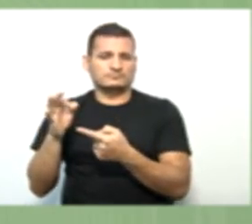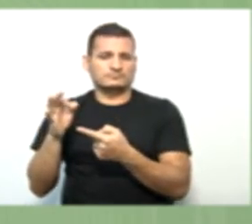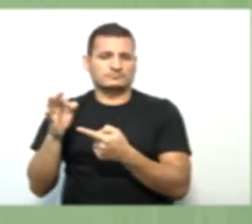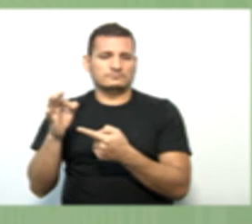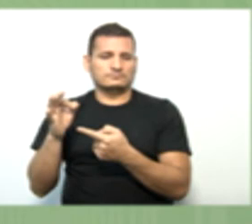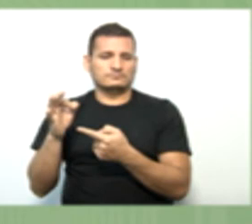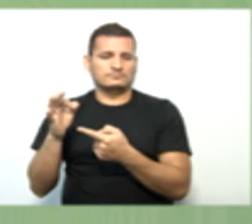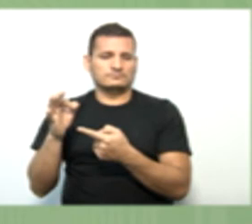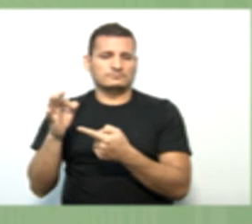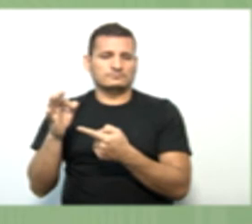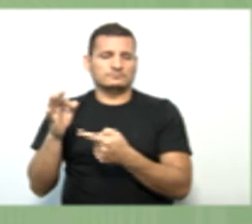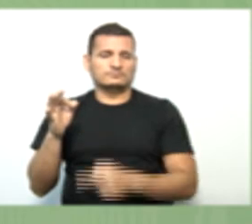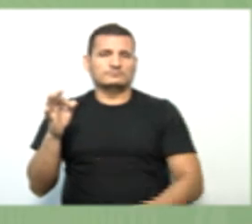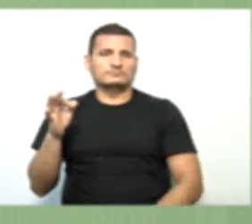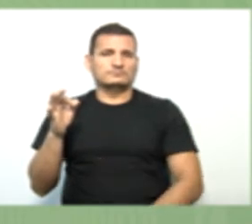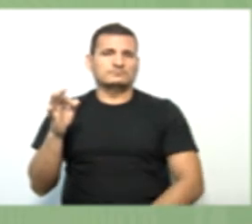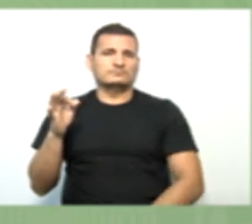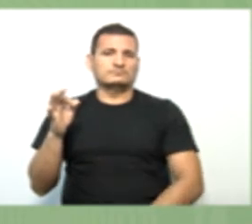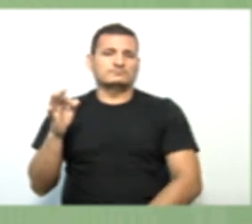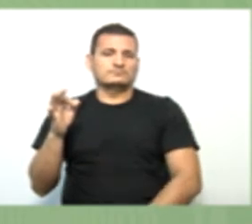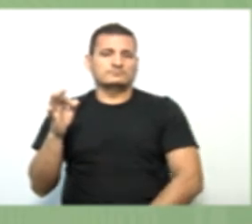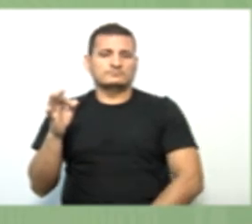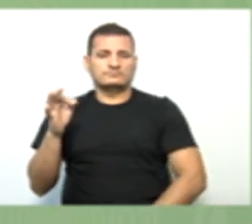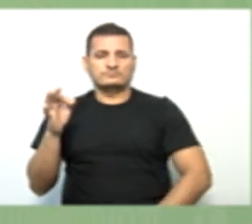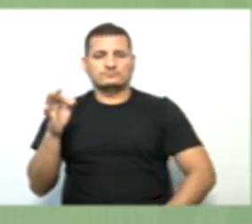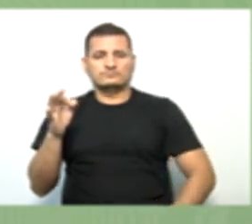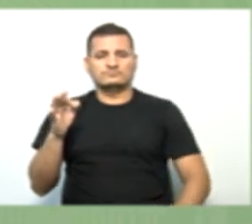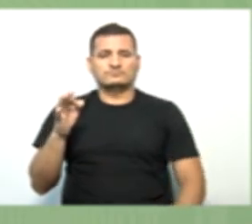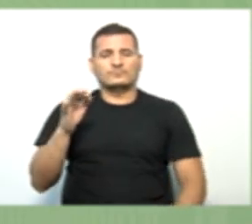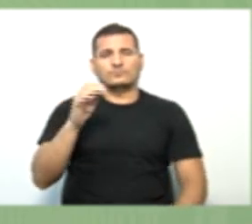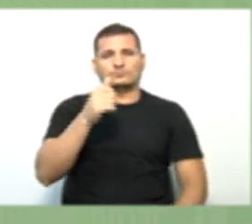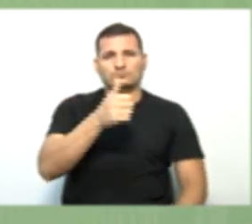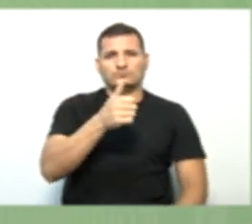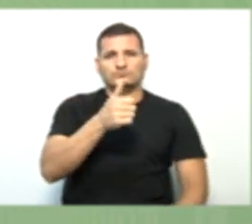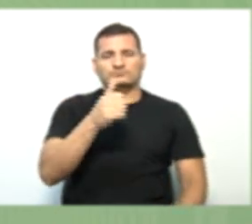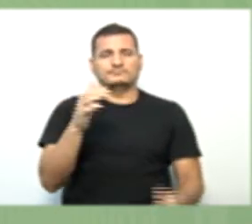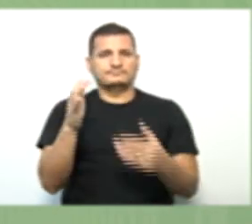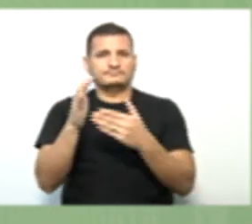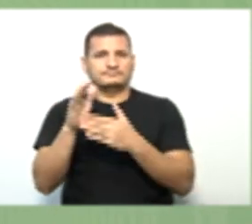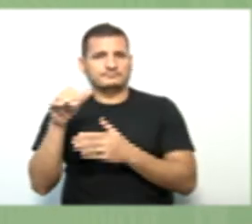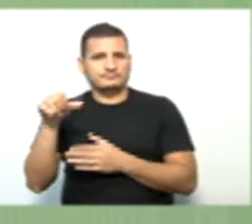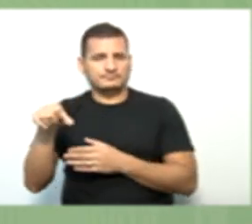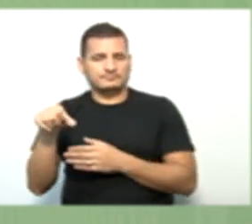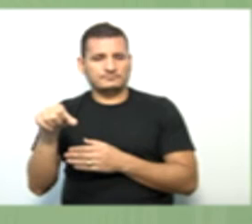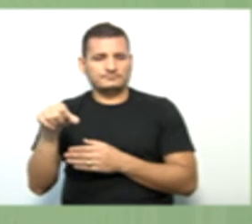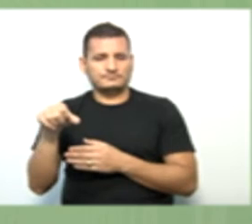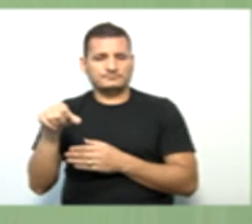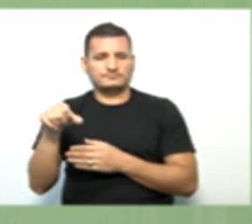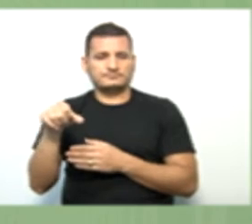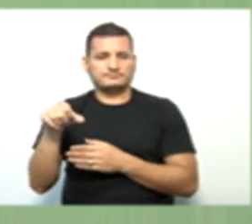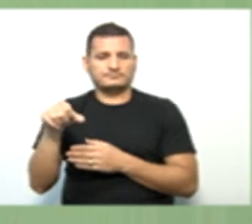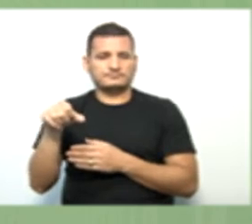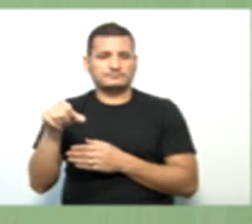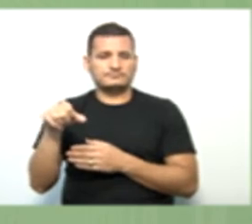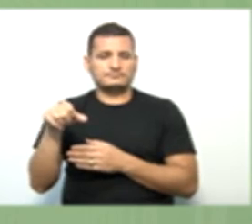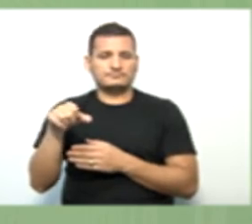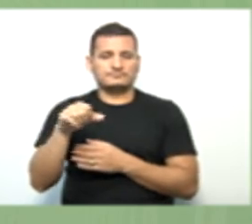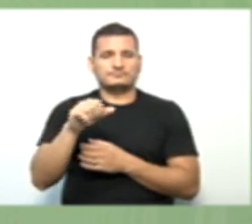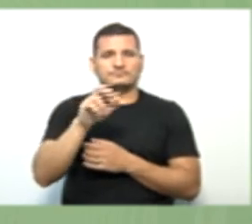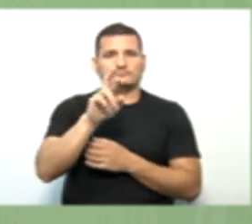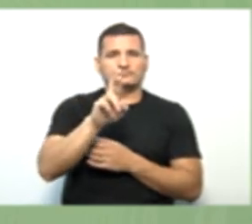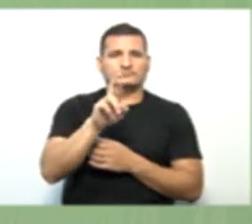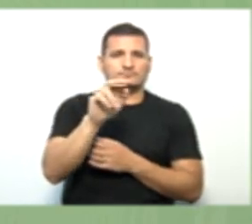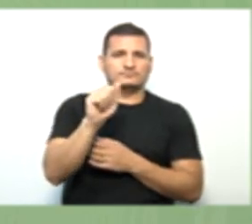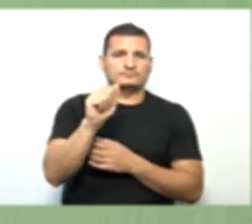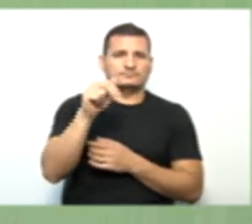expressão, certo? Então, esse comando vai ser gerado aqui de 1 até 9. No caso aqui, ó, range de